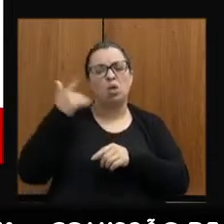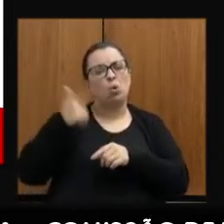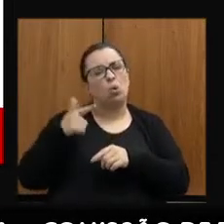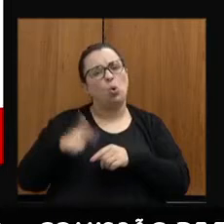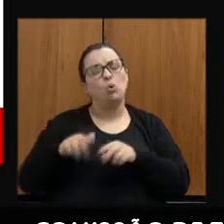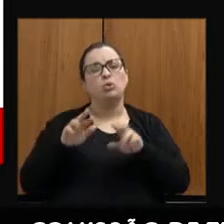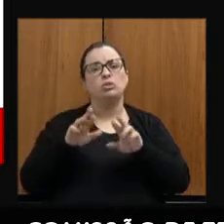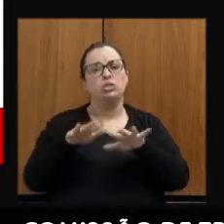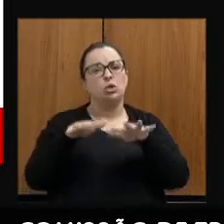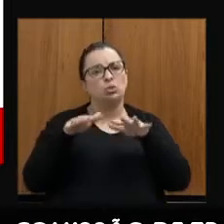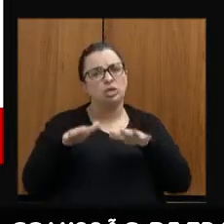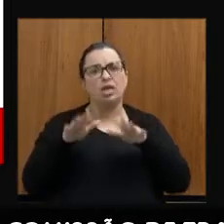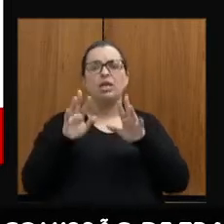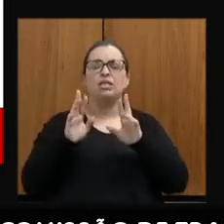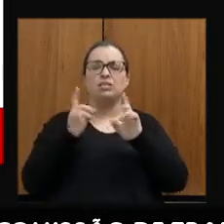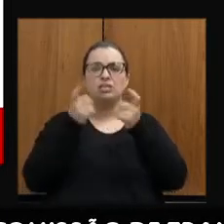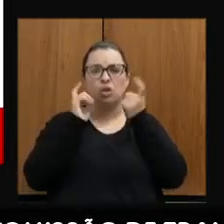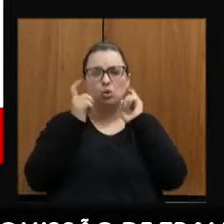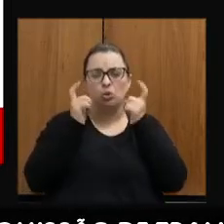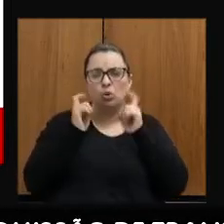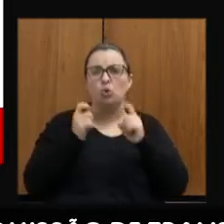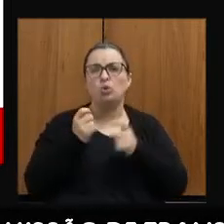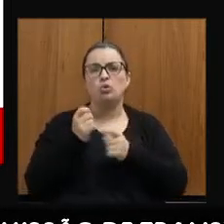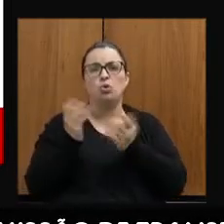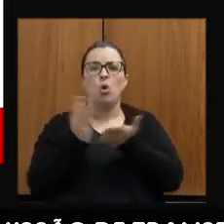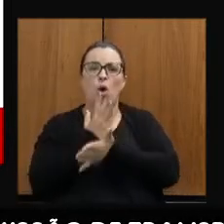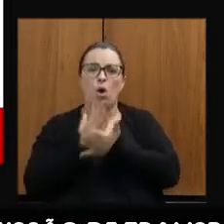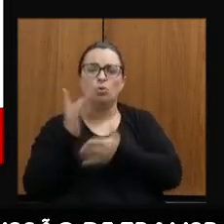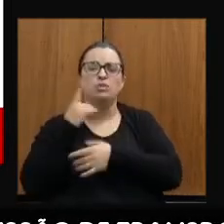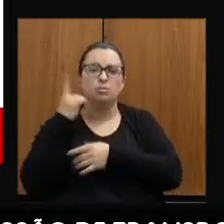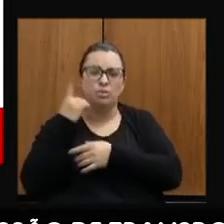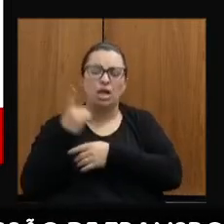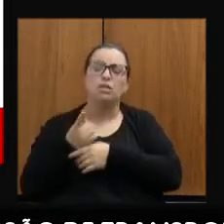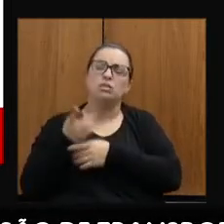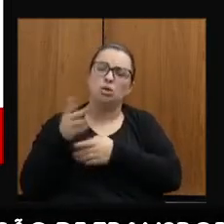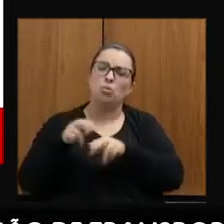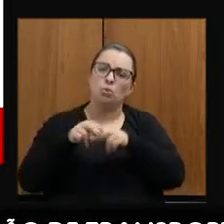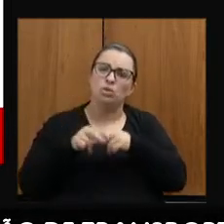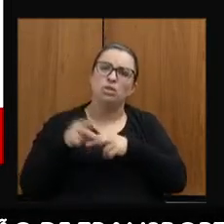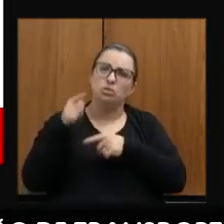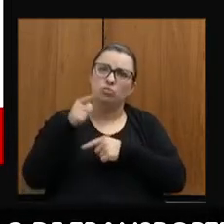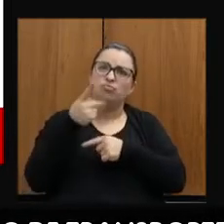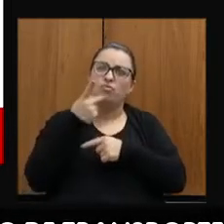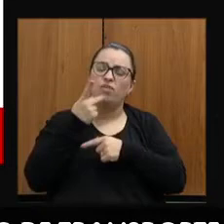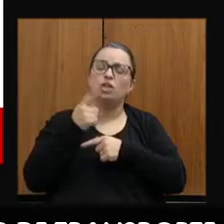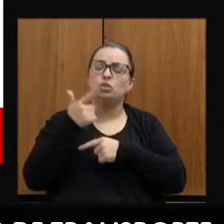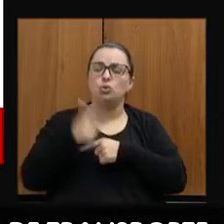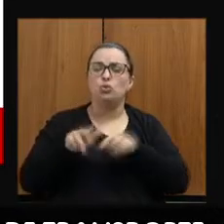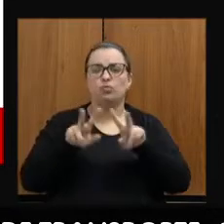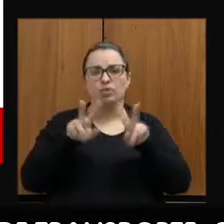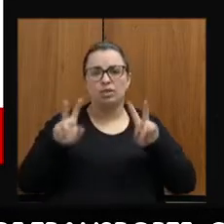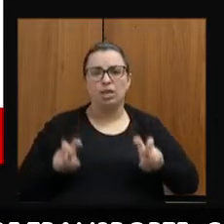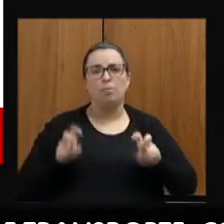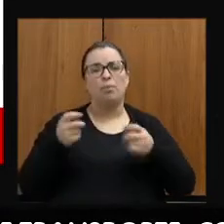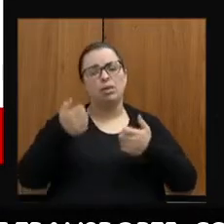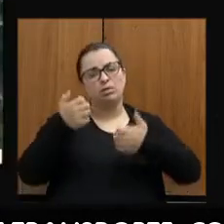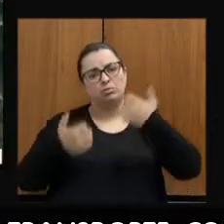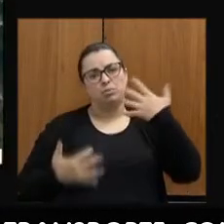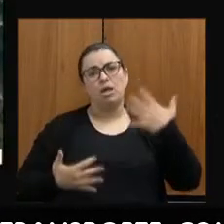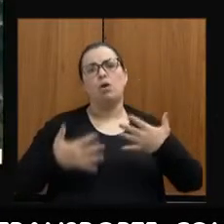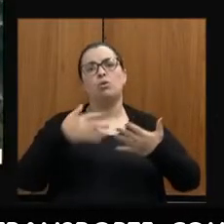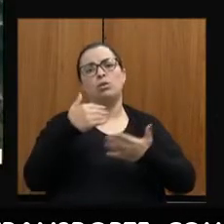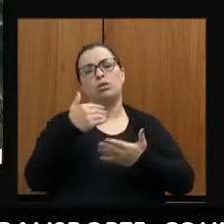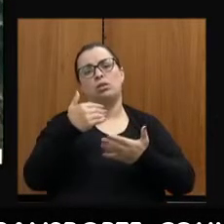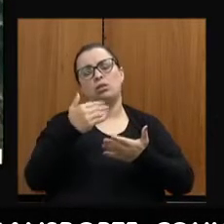Senhores e e eu tomo a liberdade missão de trazer novamente esse tema aqui como uma prestação de contas eu